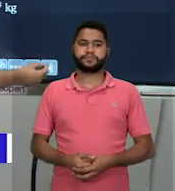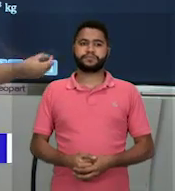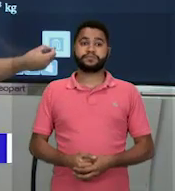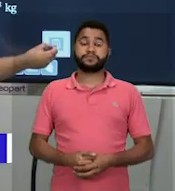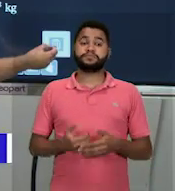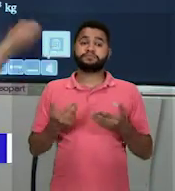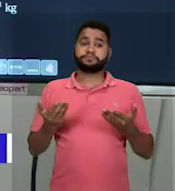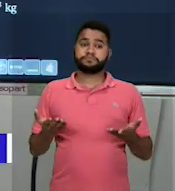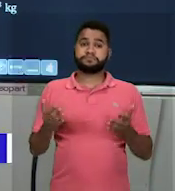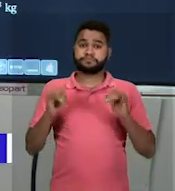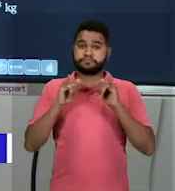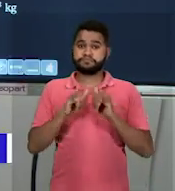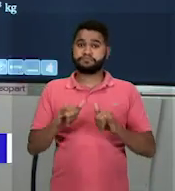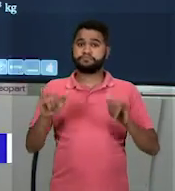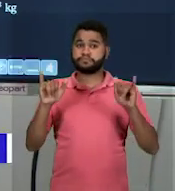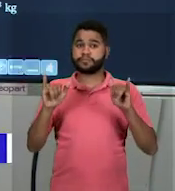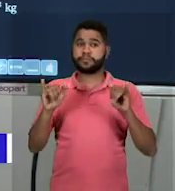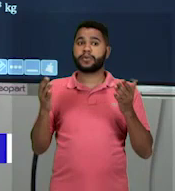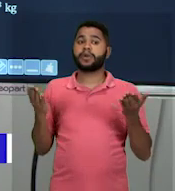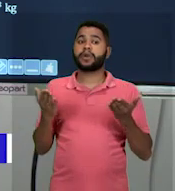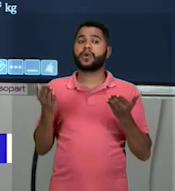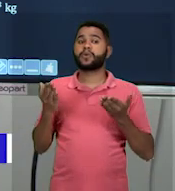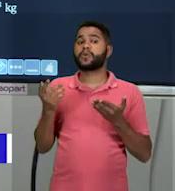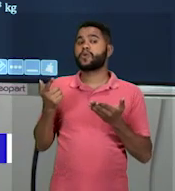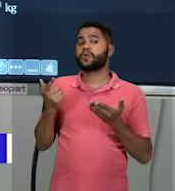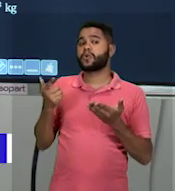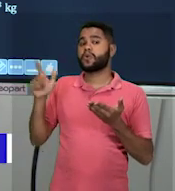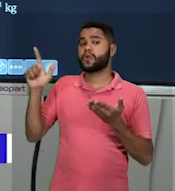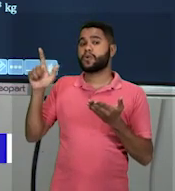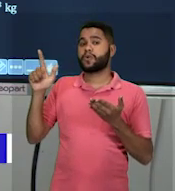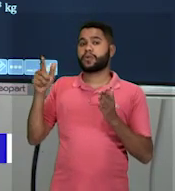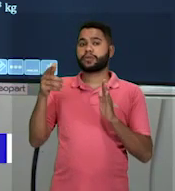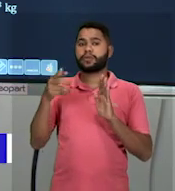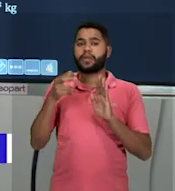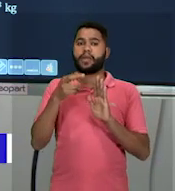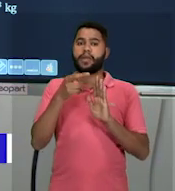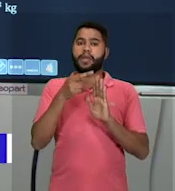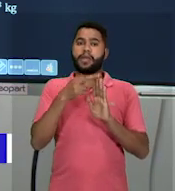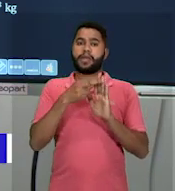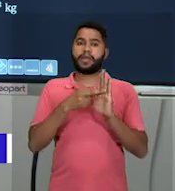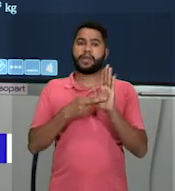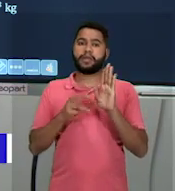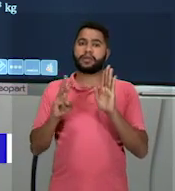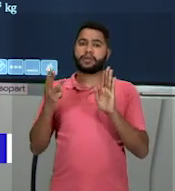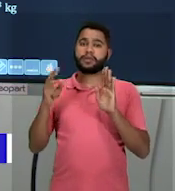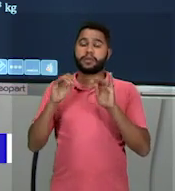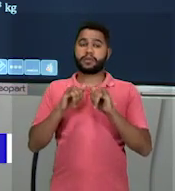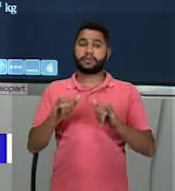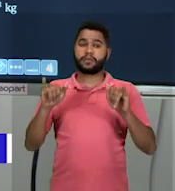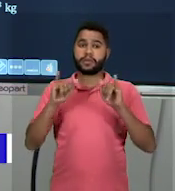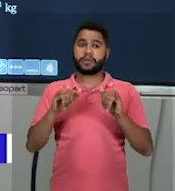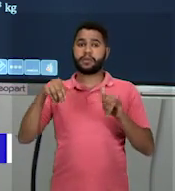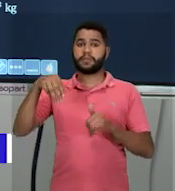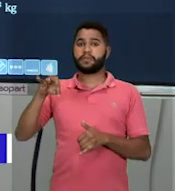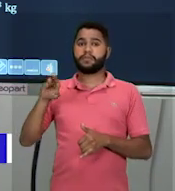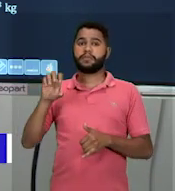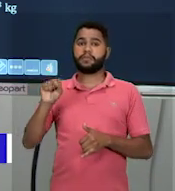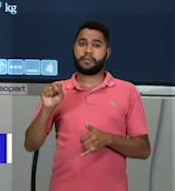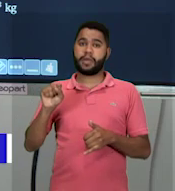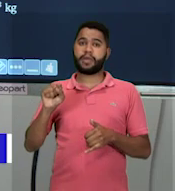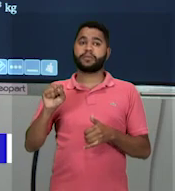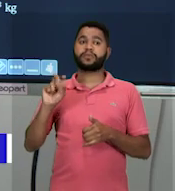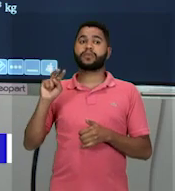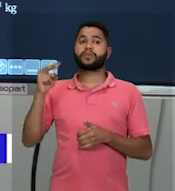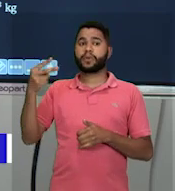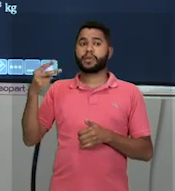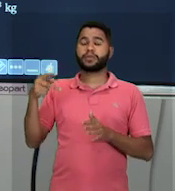Bom, dito isso, temos que fazer outra regra de 3. Porque nós temos a informação que 1 metro quadrado corresponde,